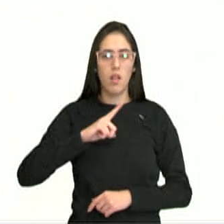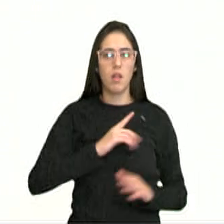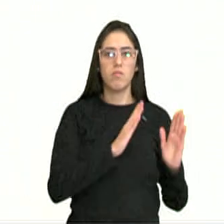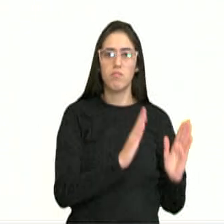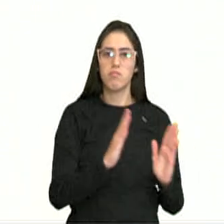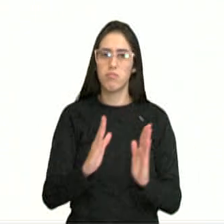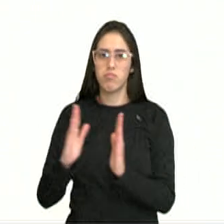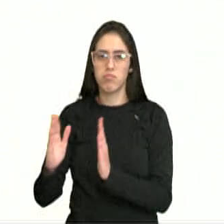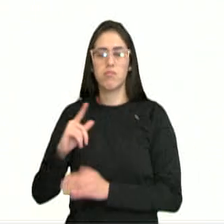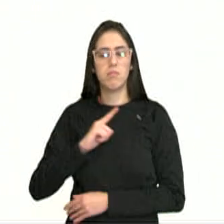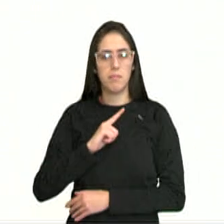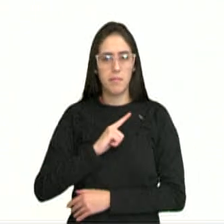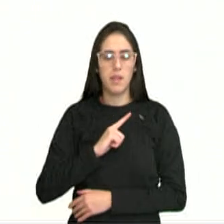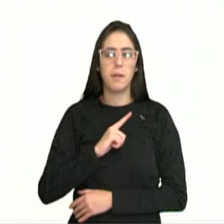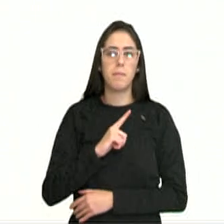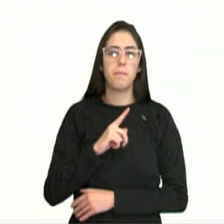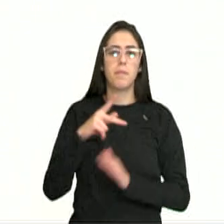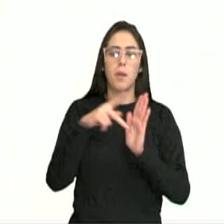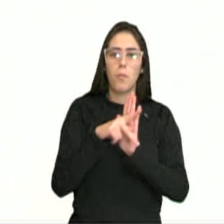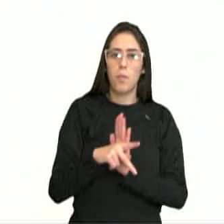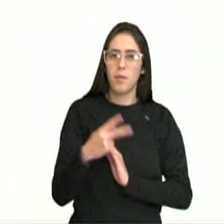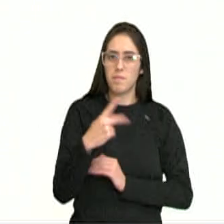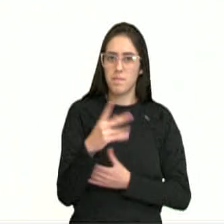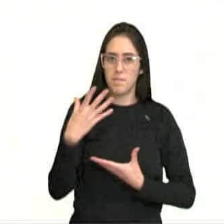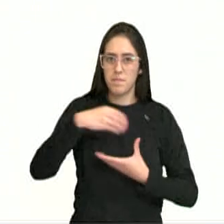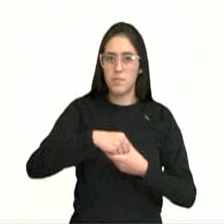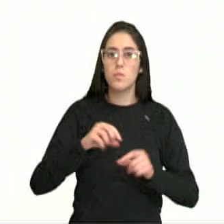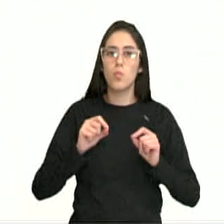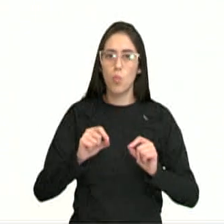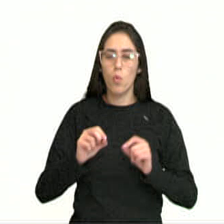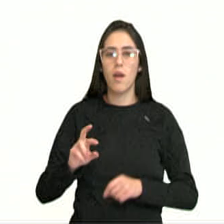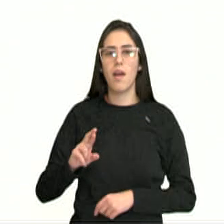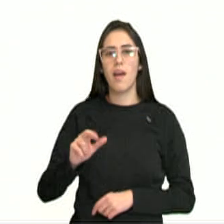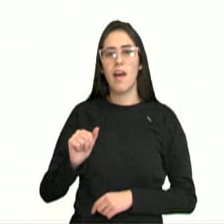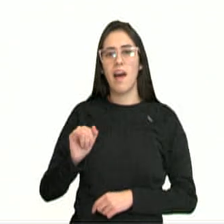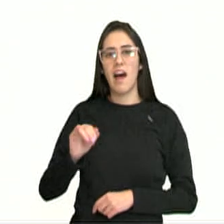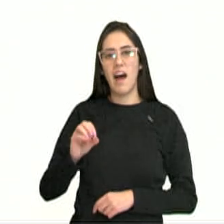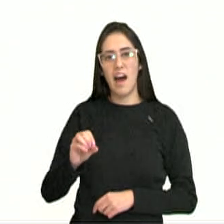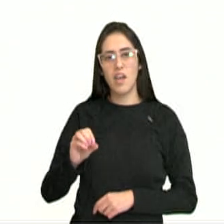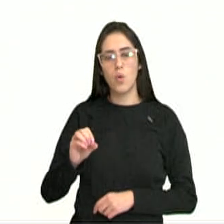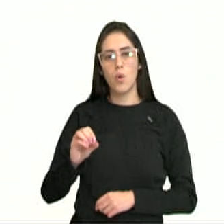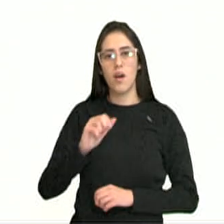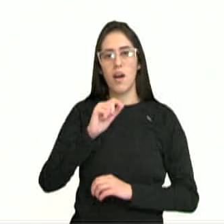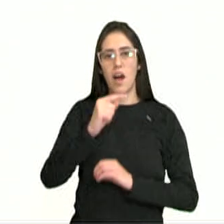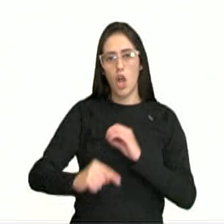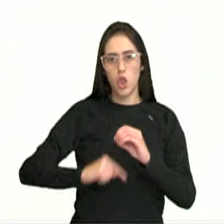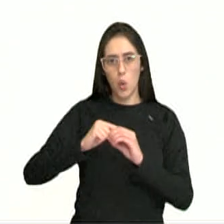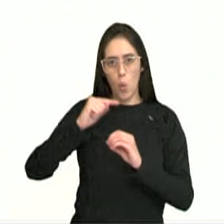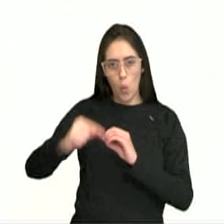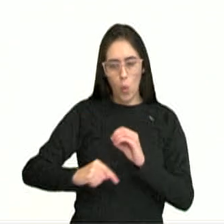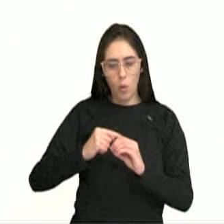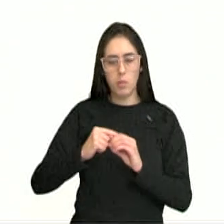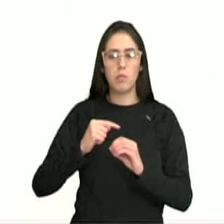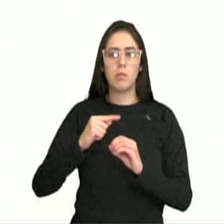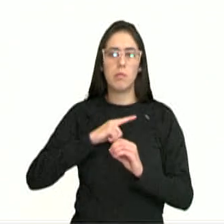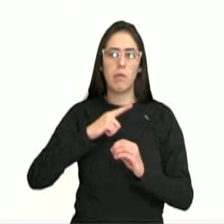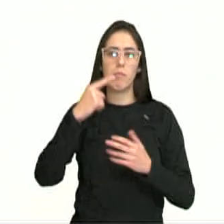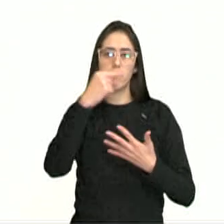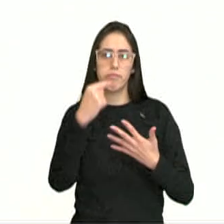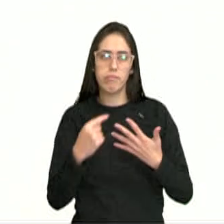tabela, e as principais propriedades periódicas são o raio atômico, energia de ionização,